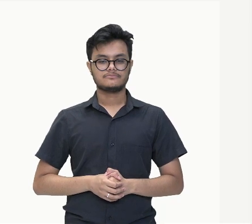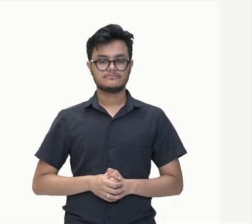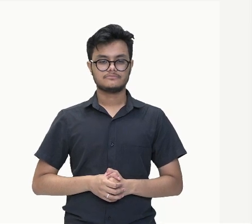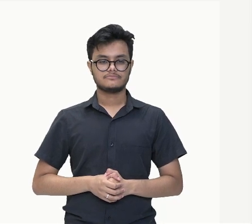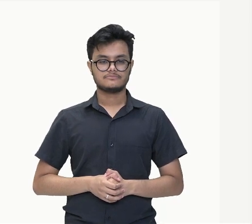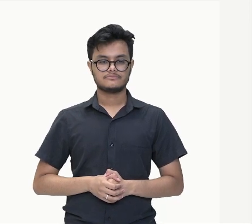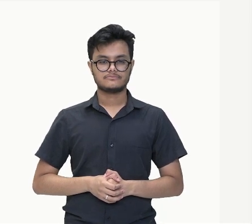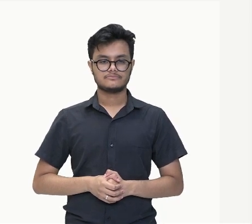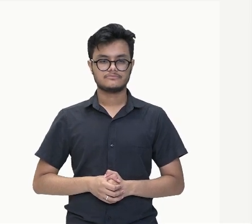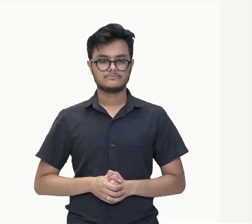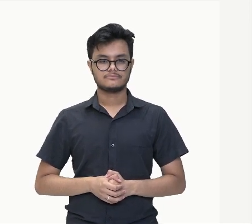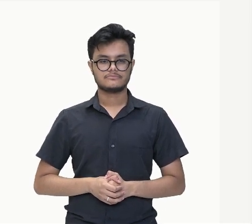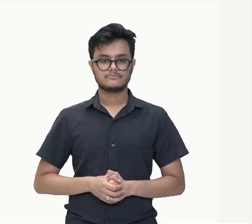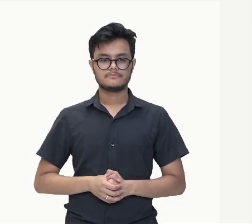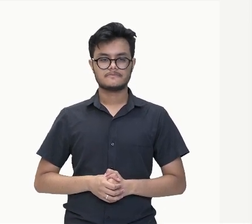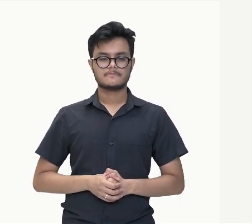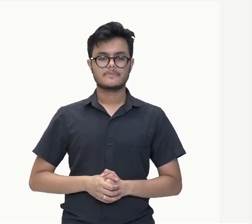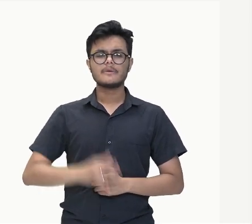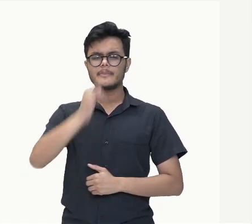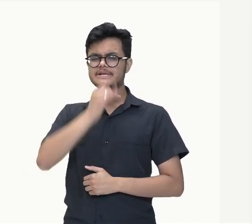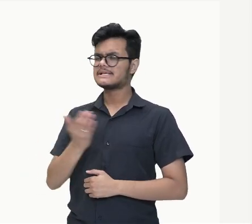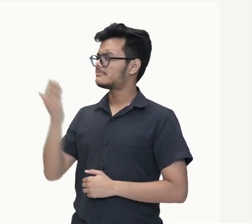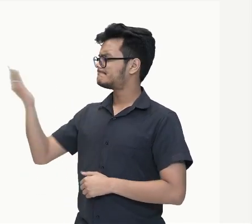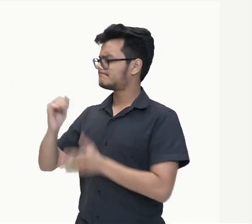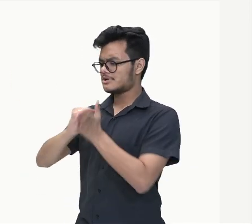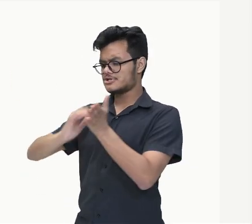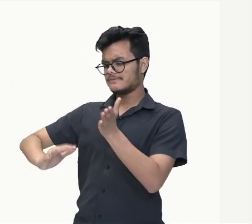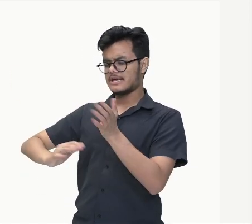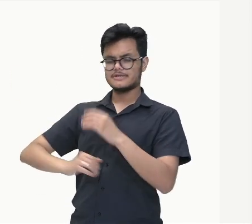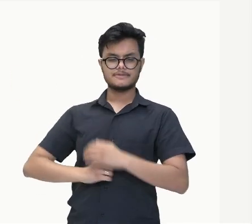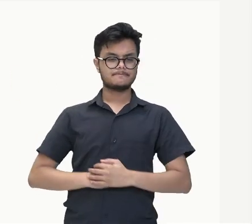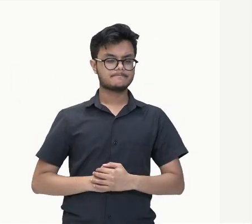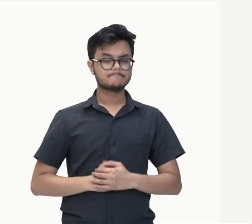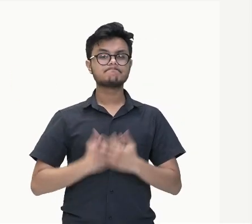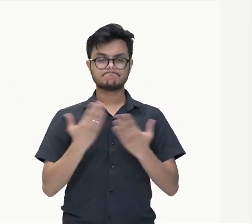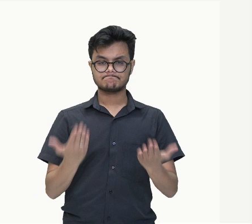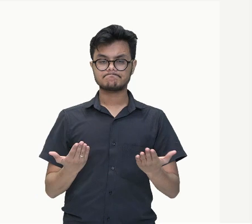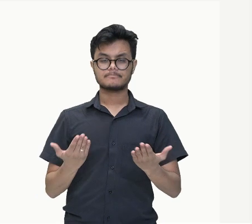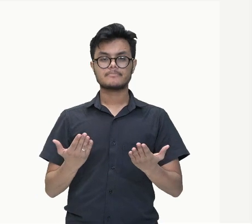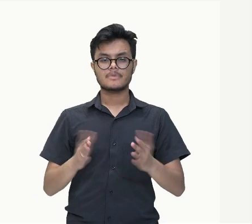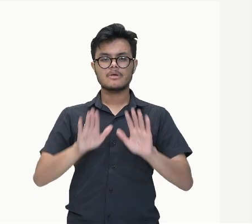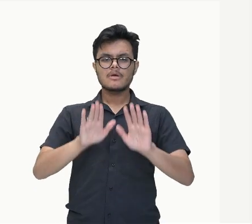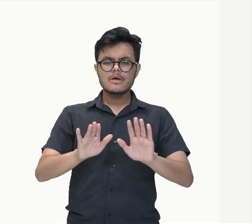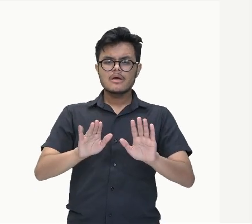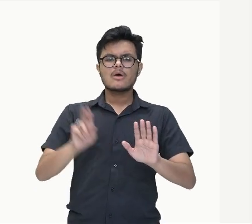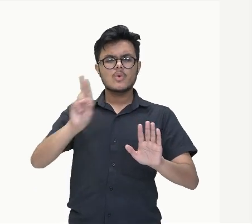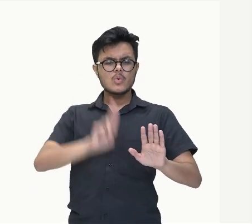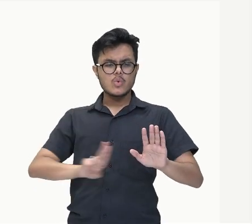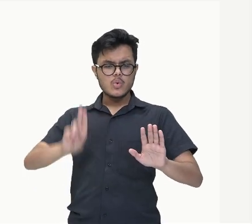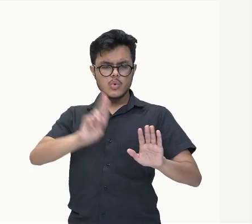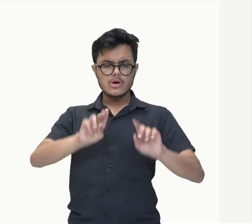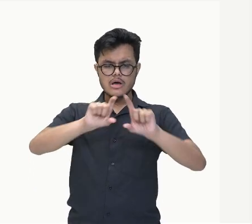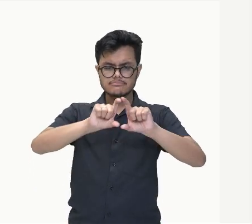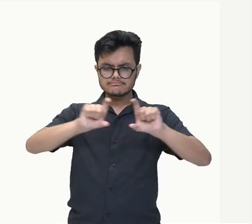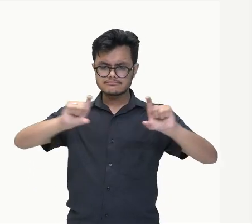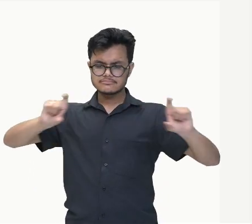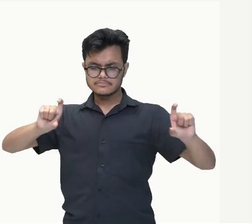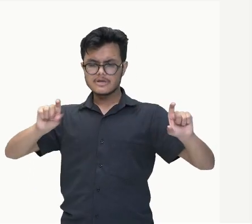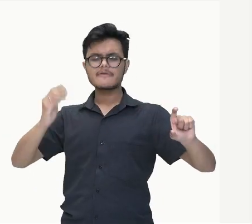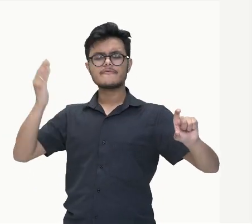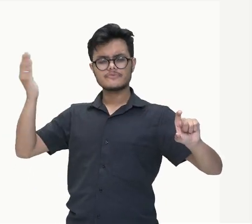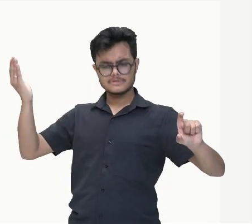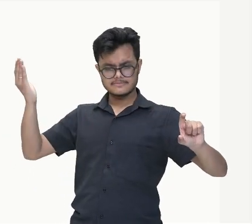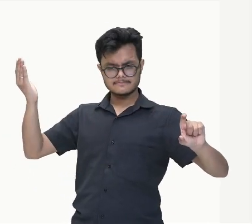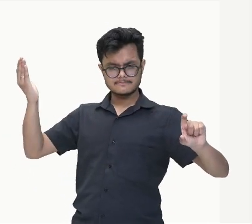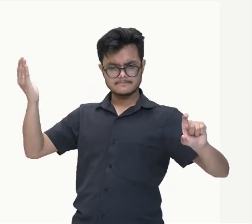Vamos seguindo. Olha esse exemplo aí. Uma parábola é descrita pela função. Então aí está a